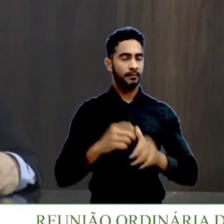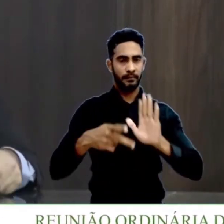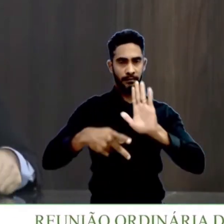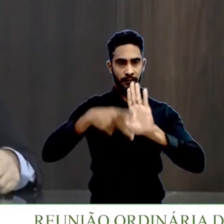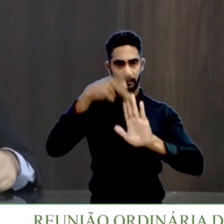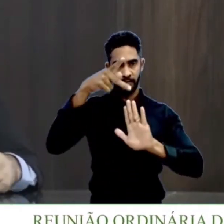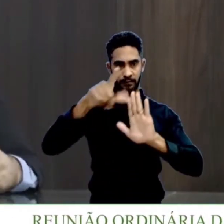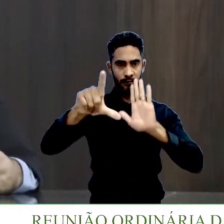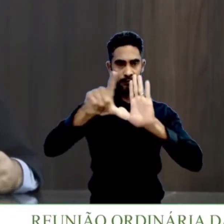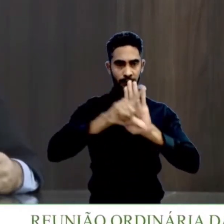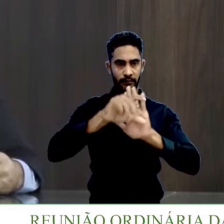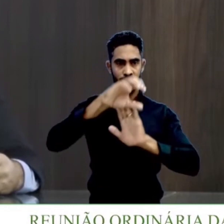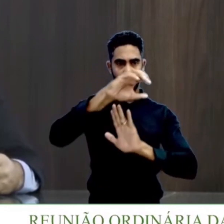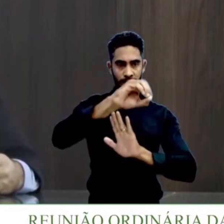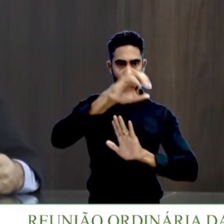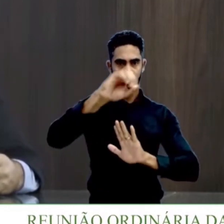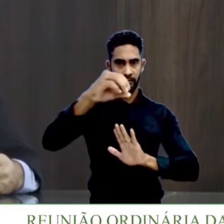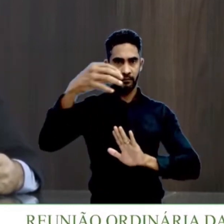Projeto de lei número